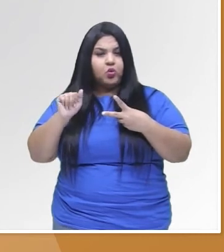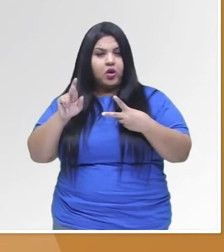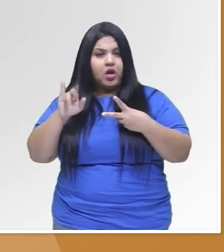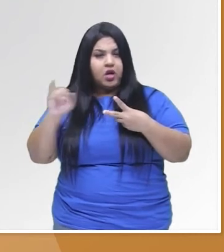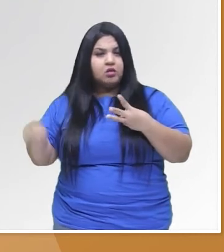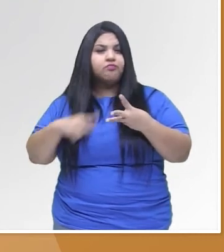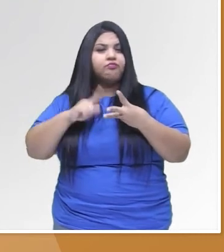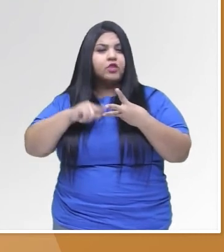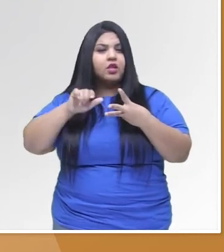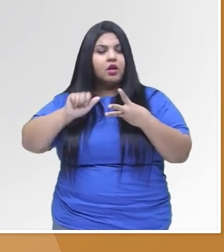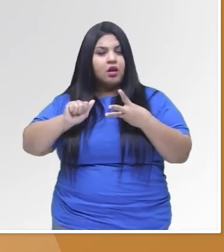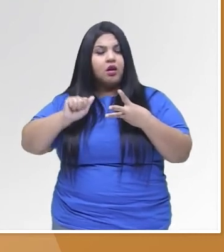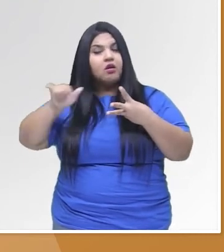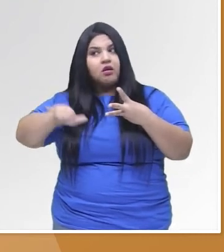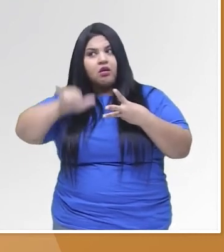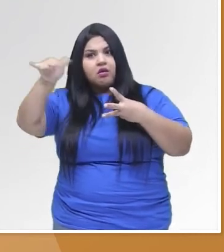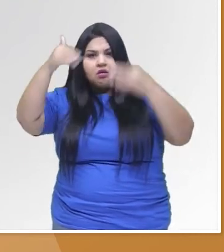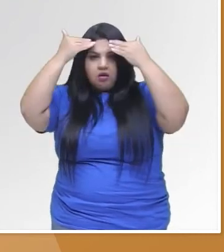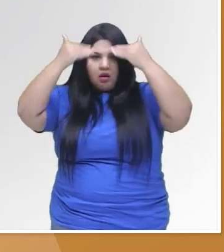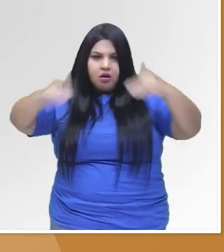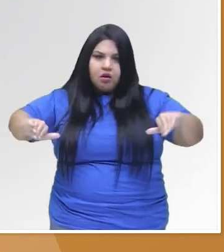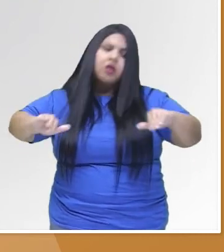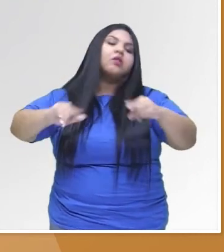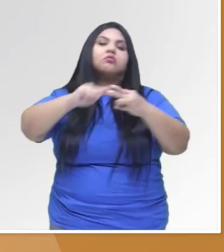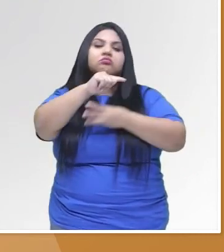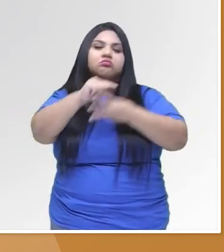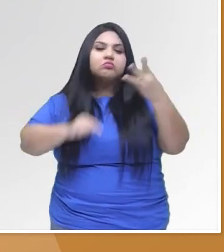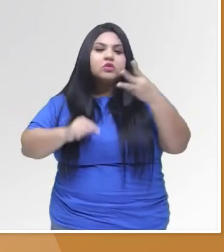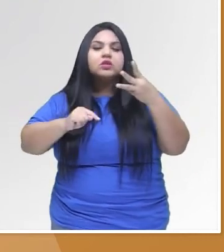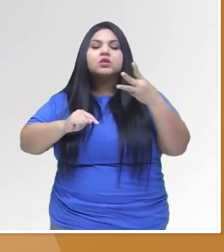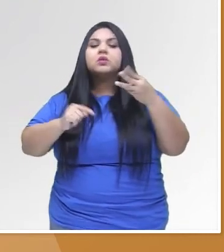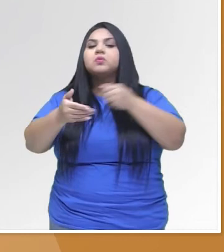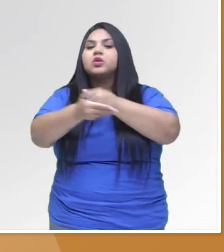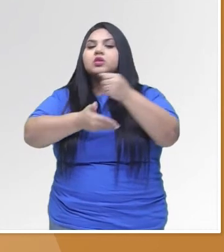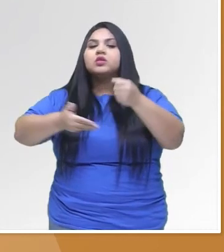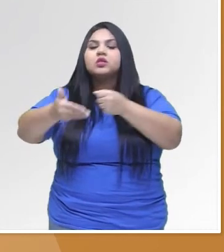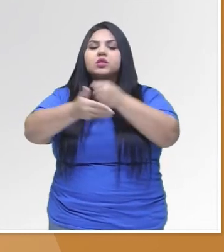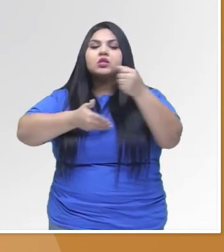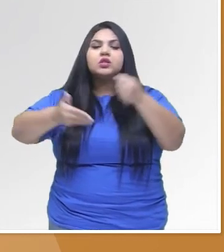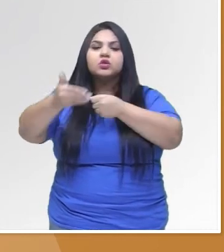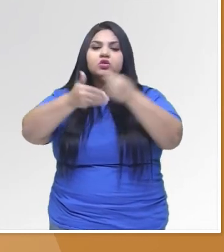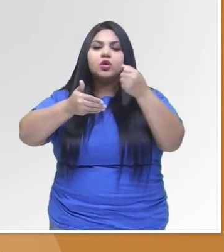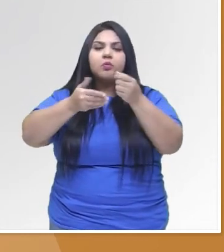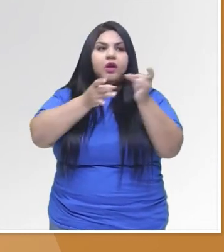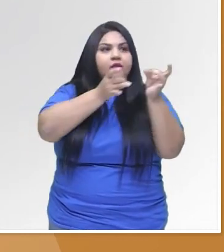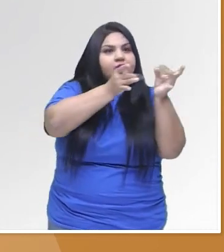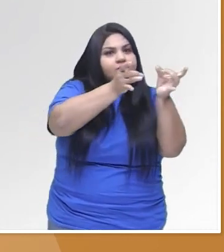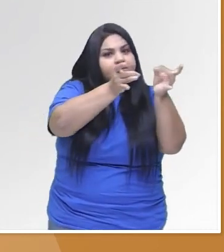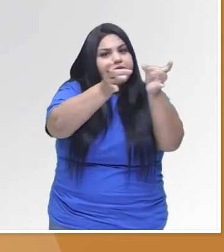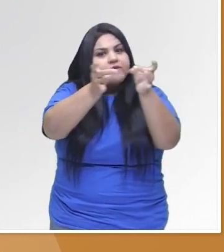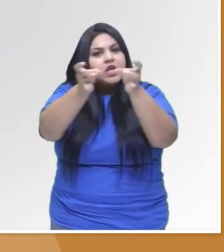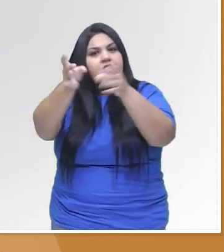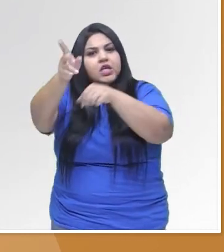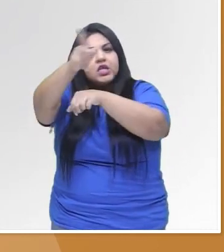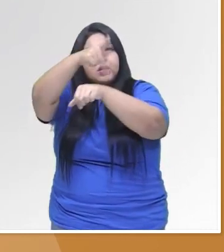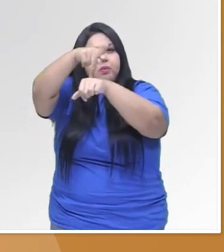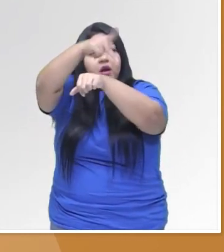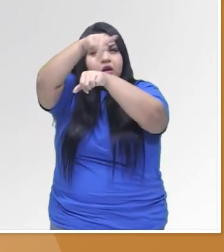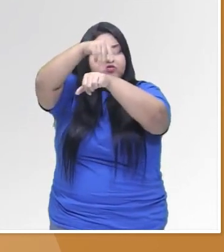muitos aeroportos naquela região, basicamente só para exportação. Além de